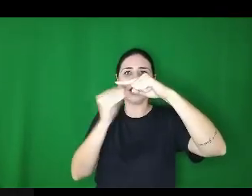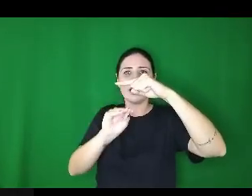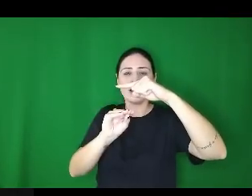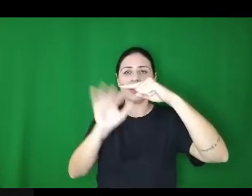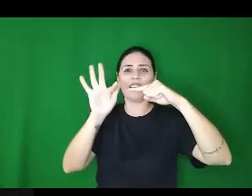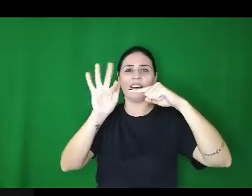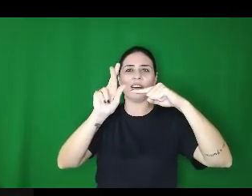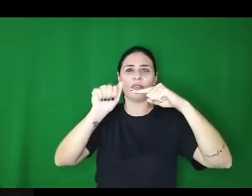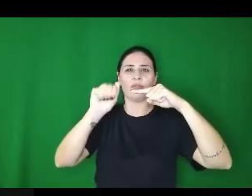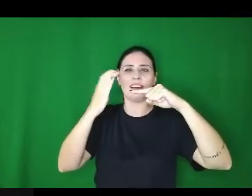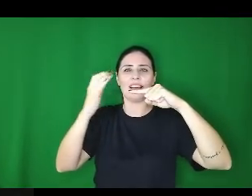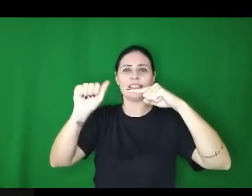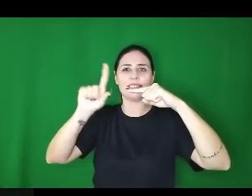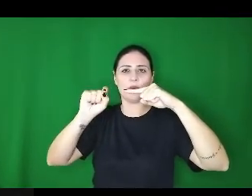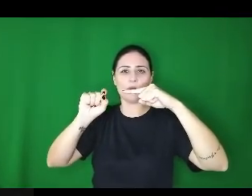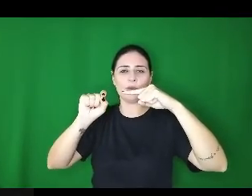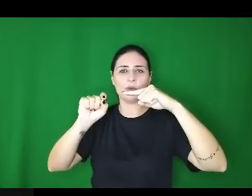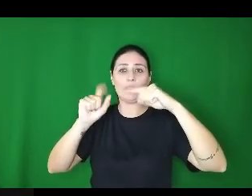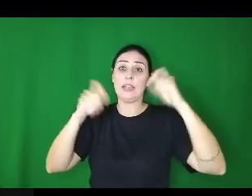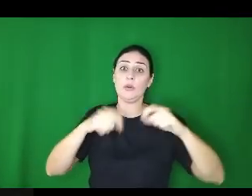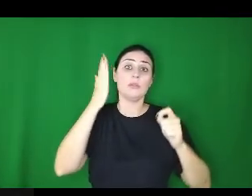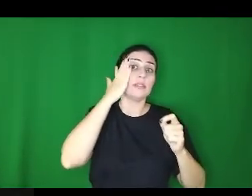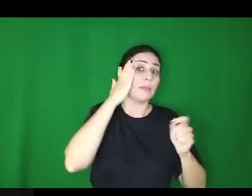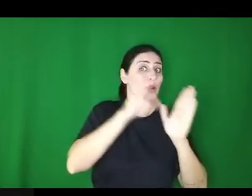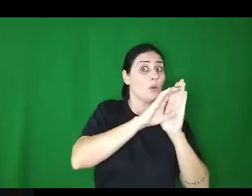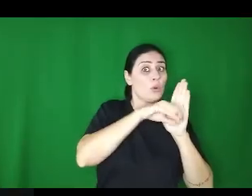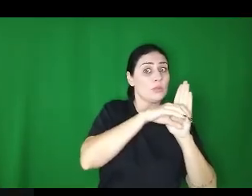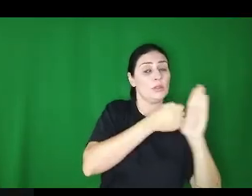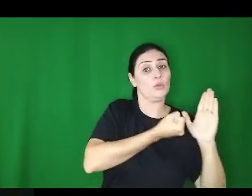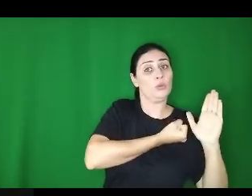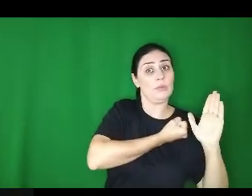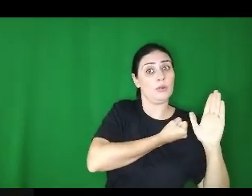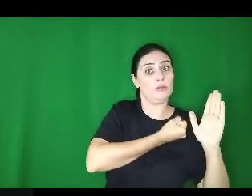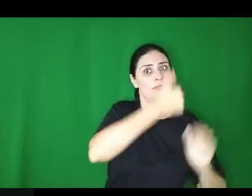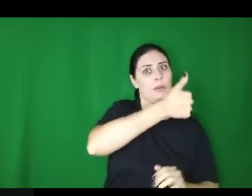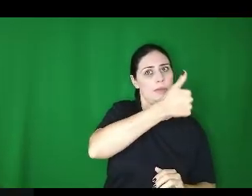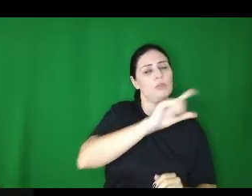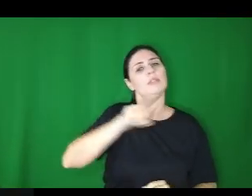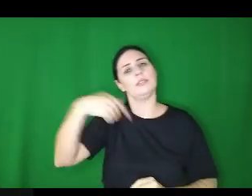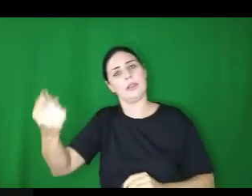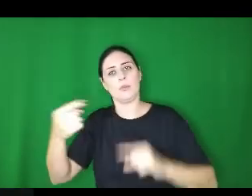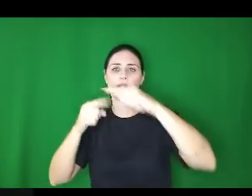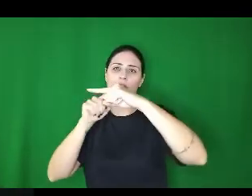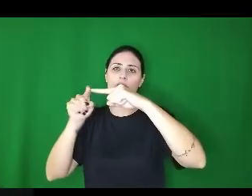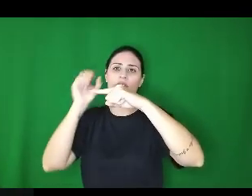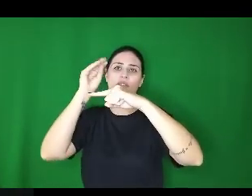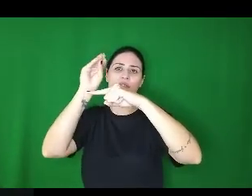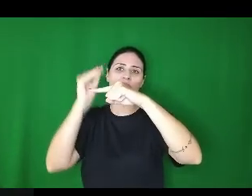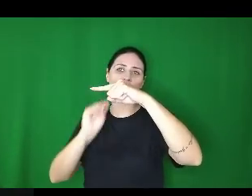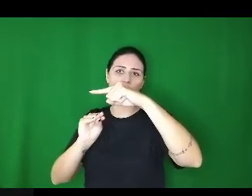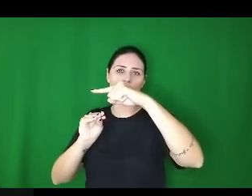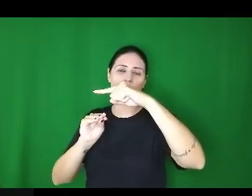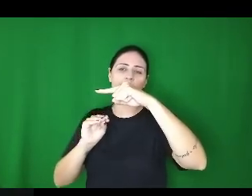escola é que é aprendido formalmente, né, de forma conceitual. Mas esse conteúdo, gente, aparece até no cursinho